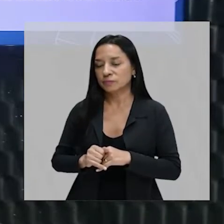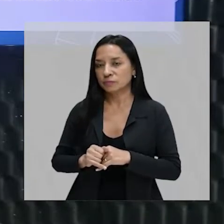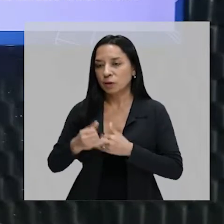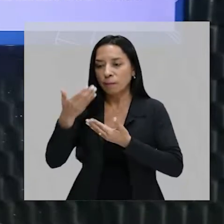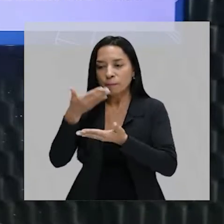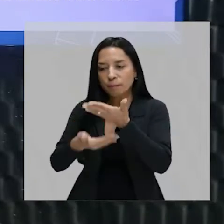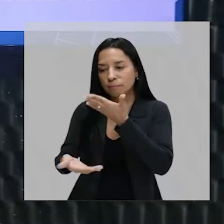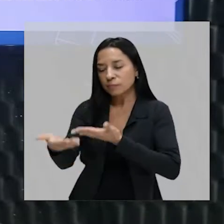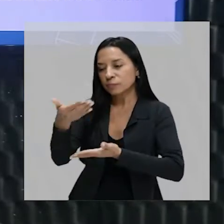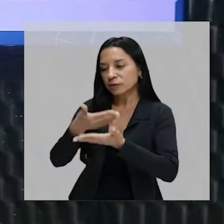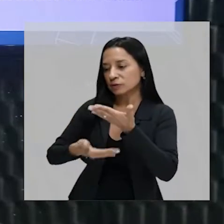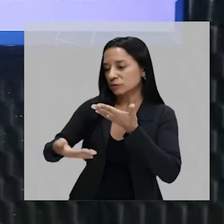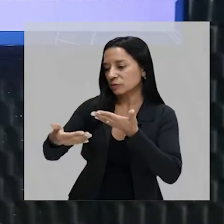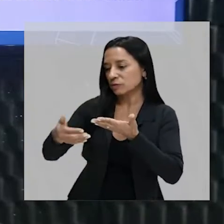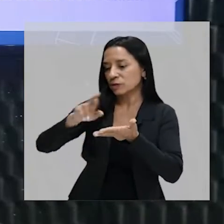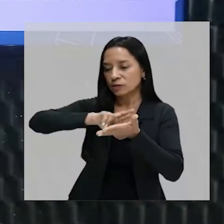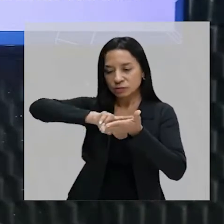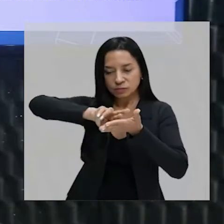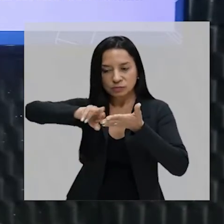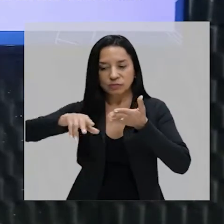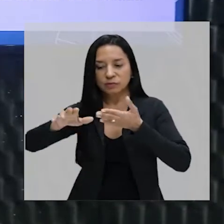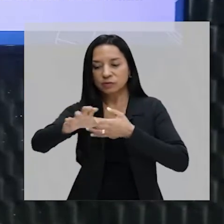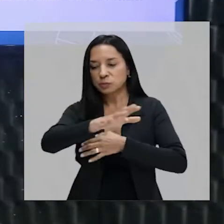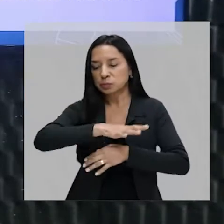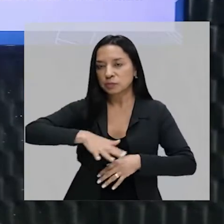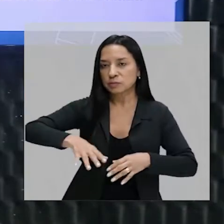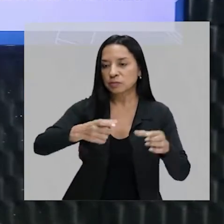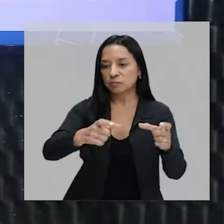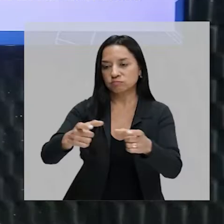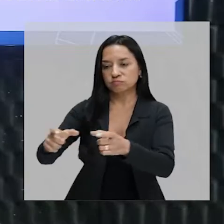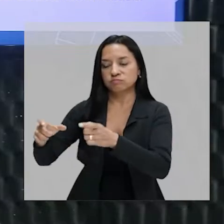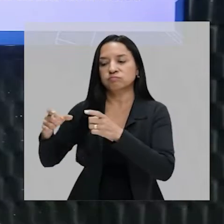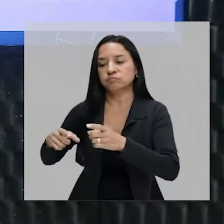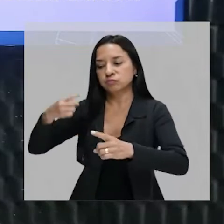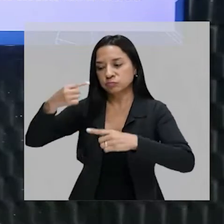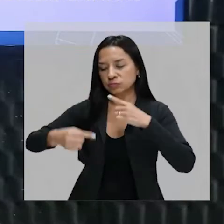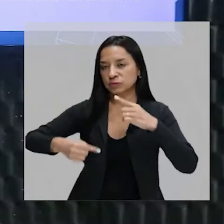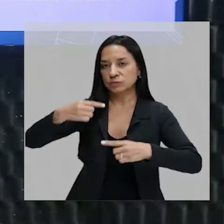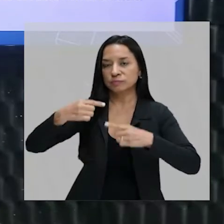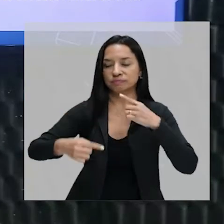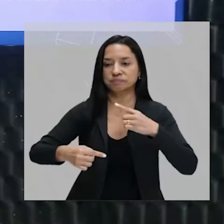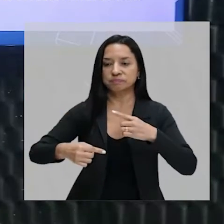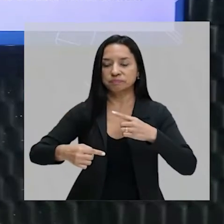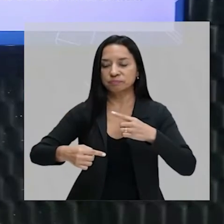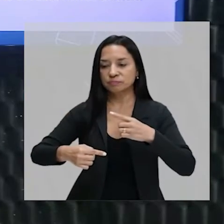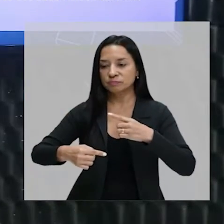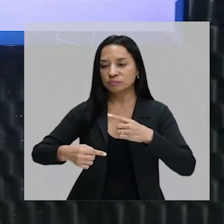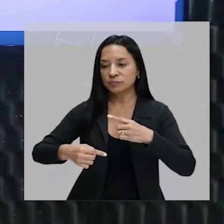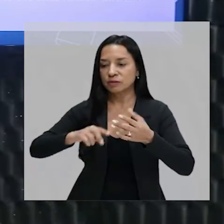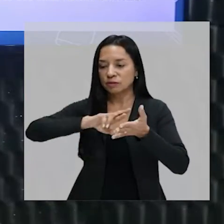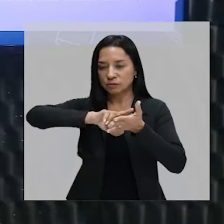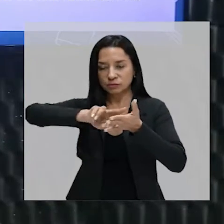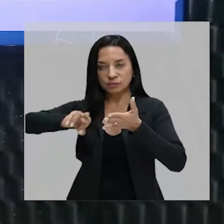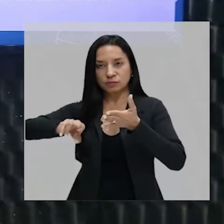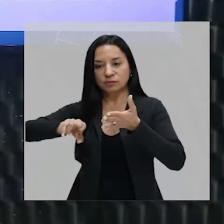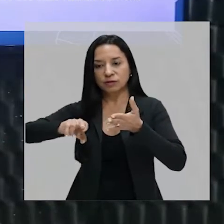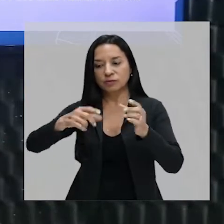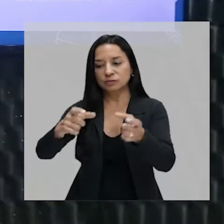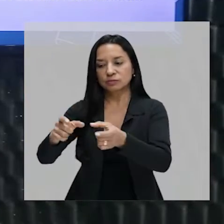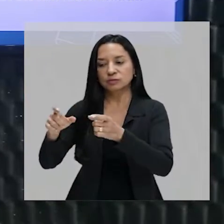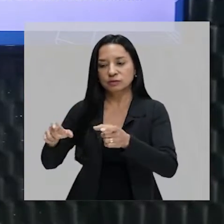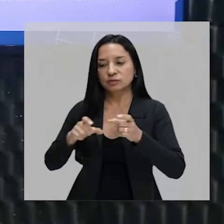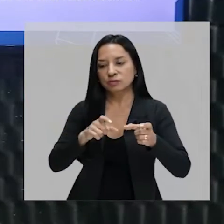de diversos espaços de debates em diversos espaços de